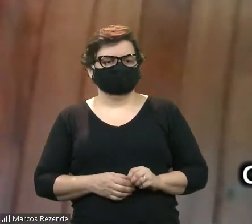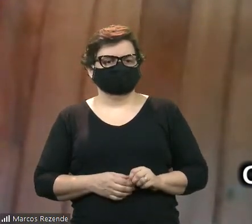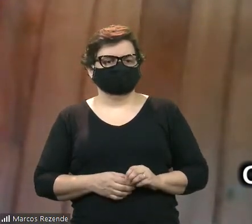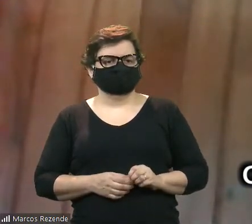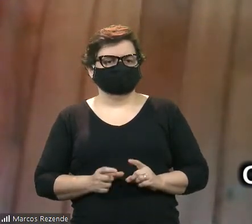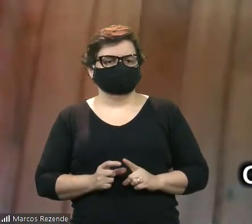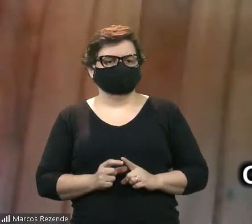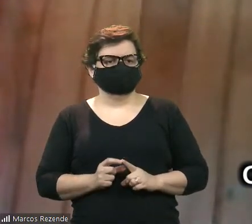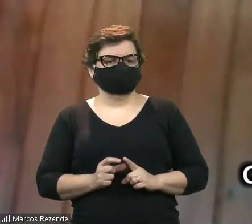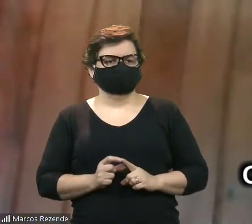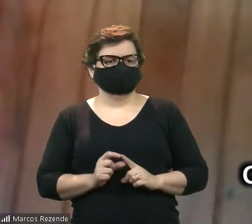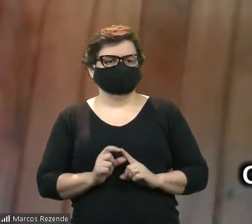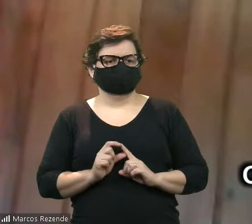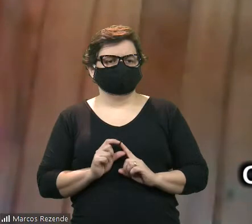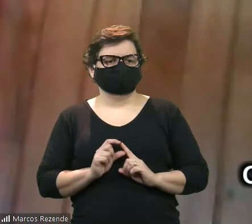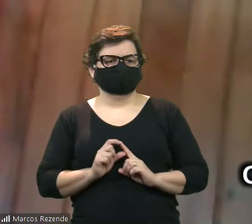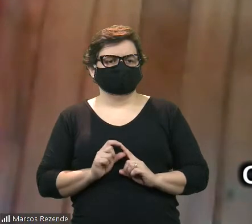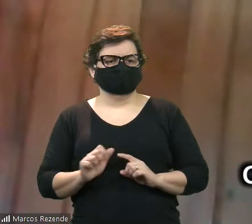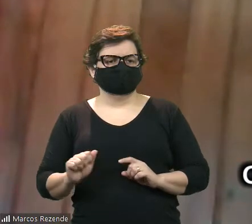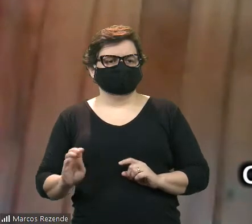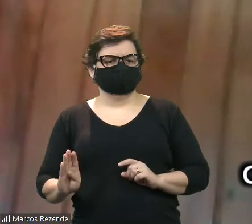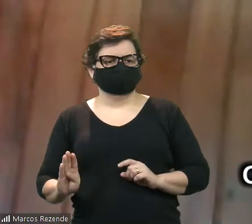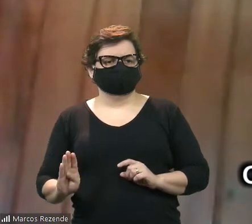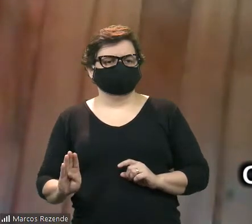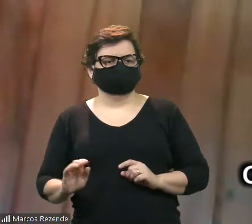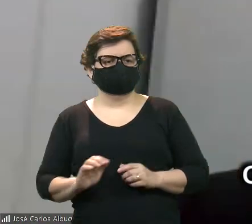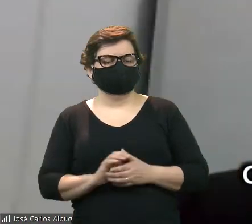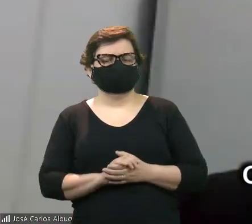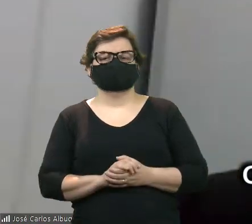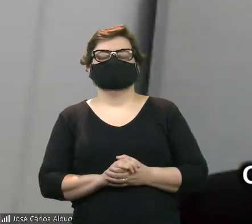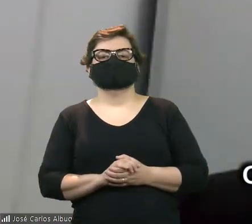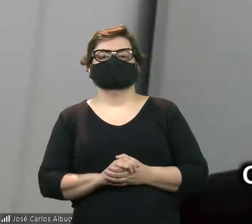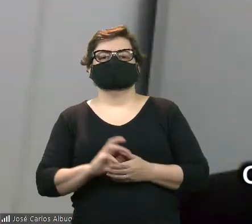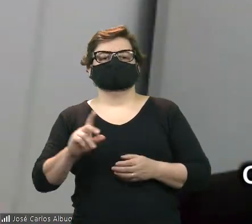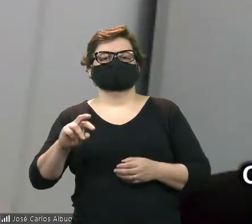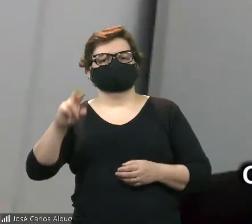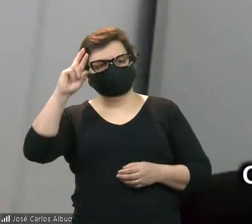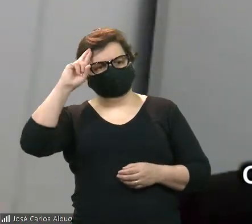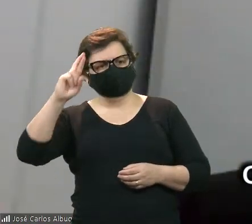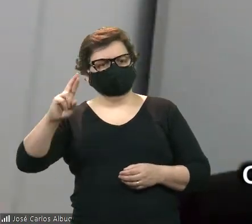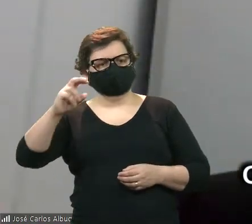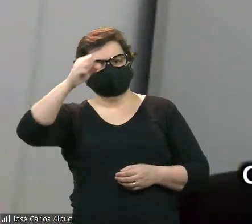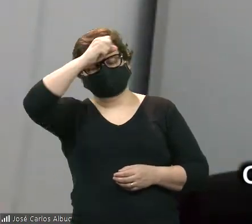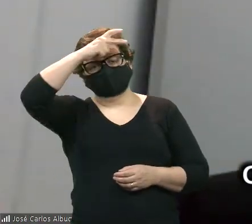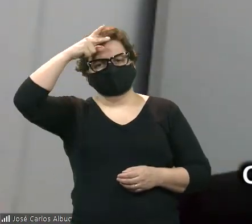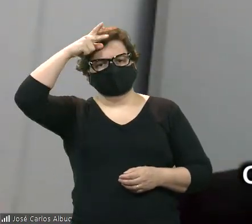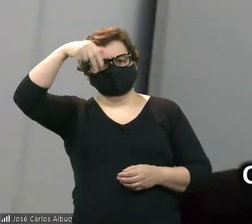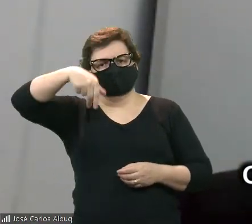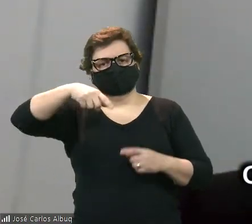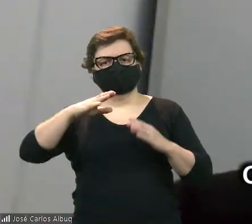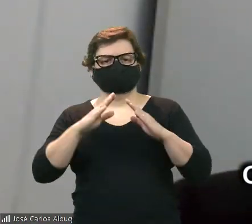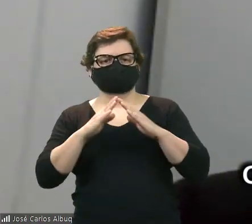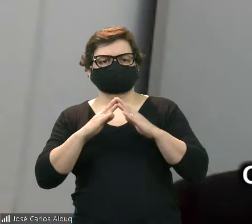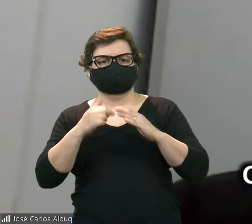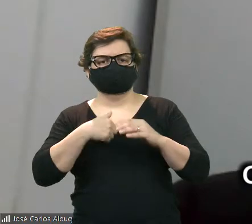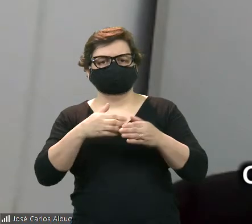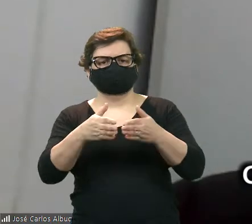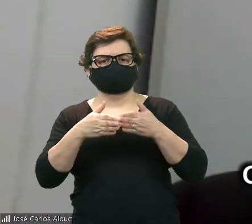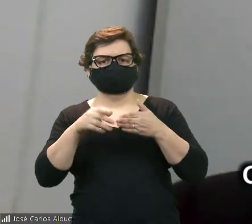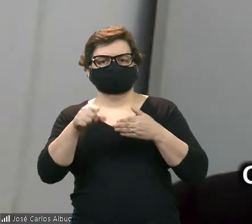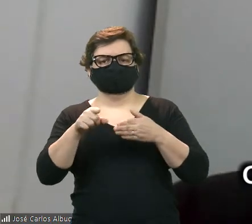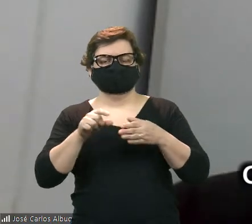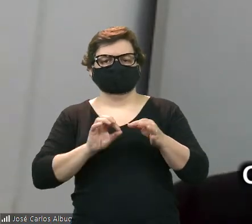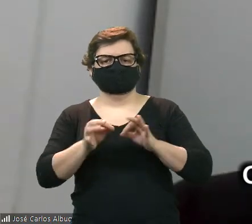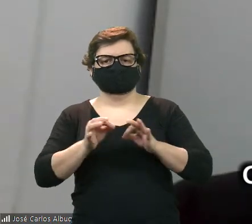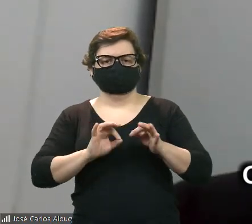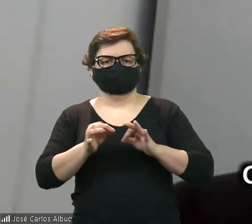Questão de ordem, vereador Albuquerque. Senhor presidente, como líder do senhor prefeito na casa, eu solicito que esse